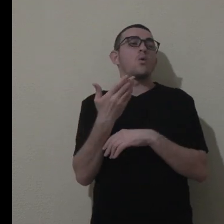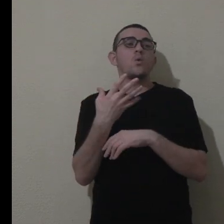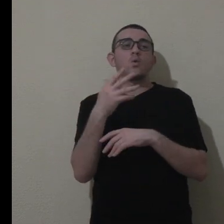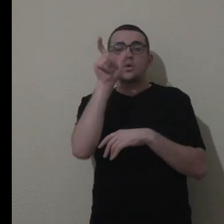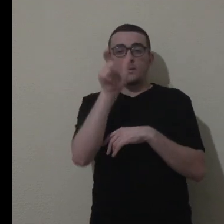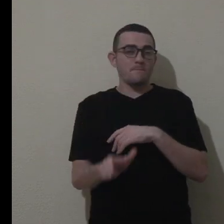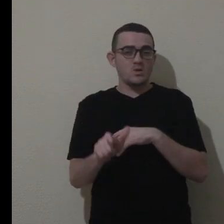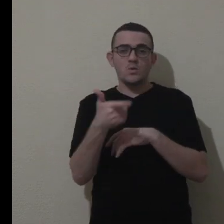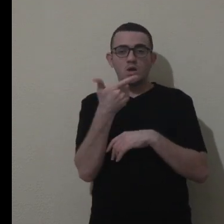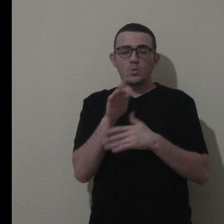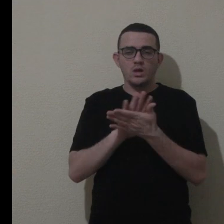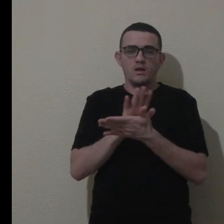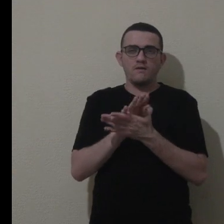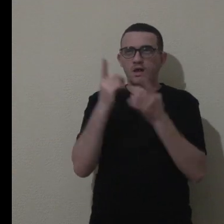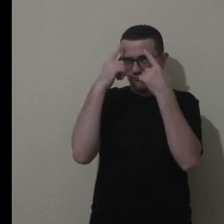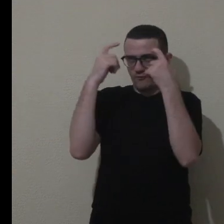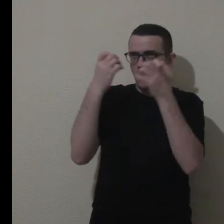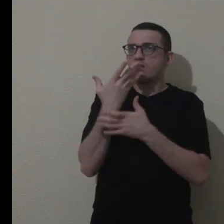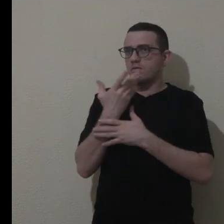teve, né, a dificuldade.